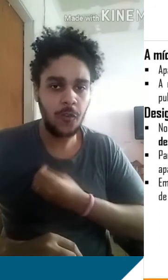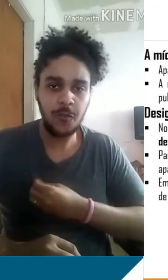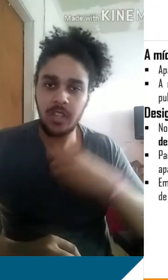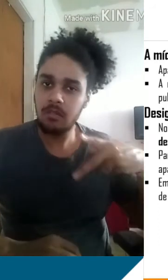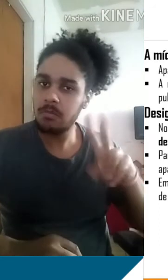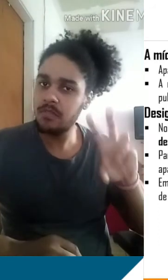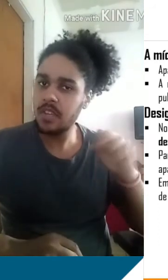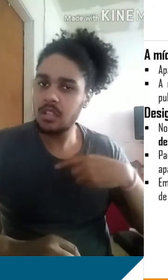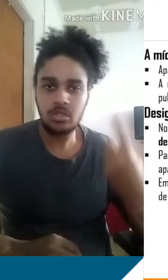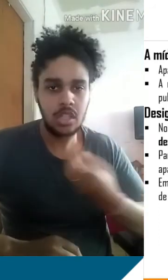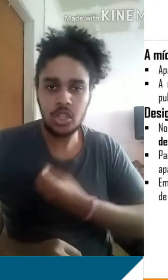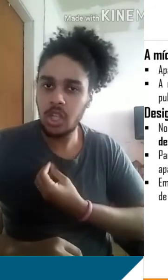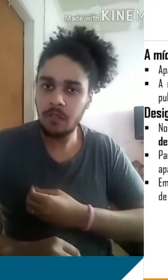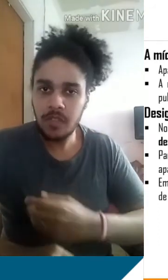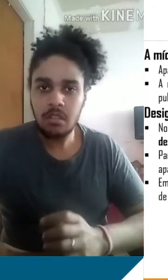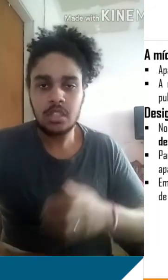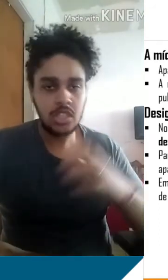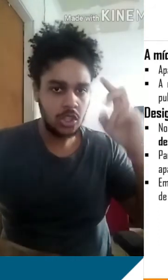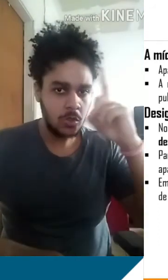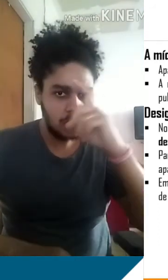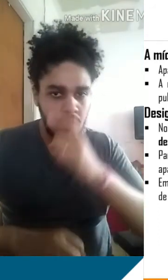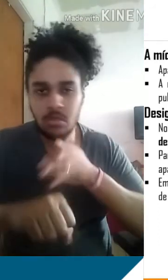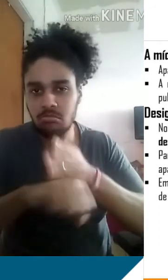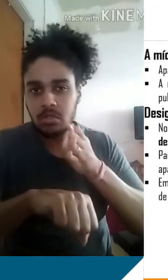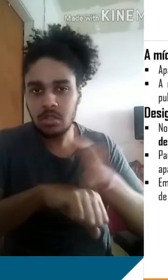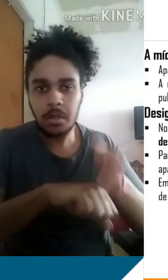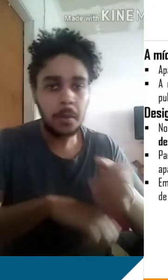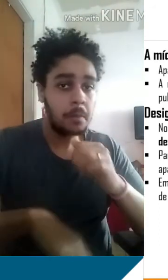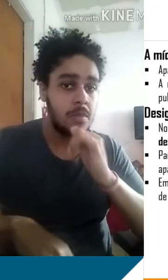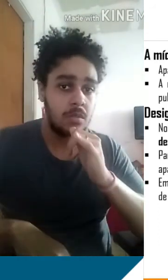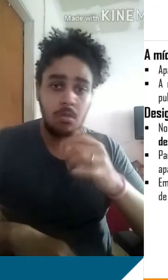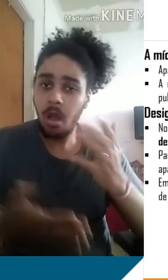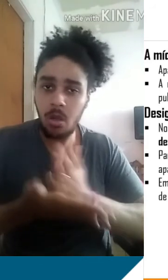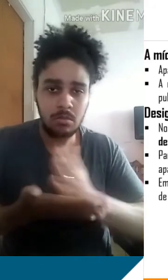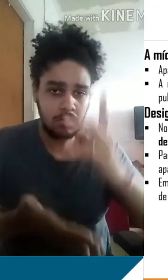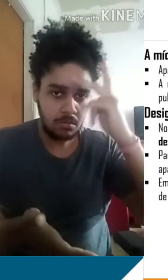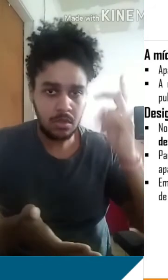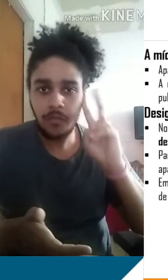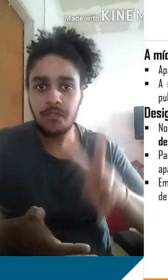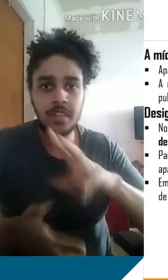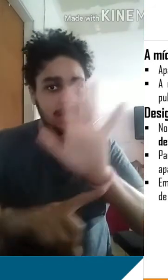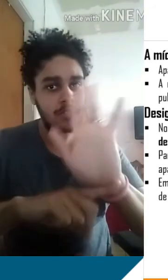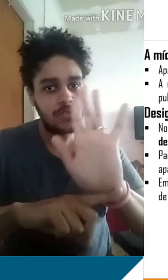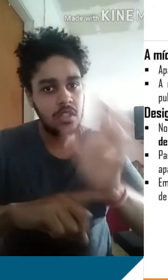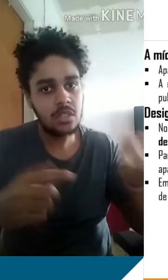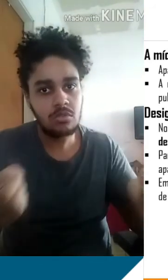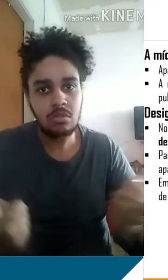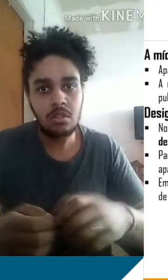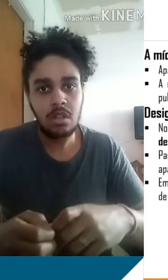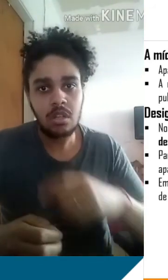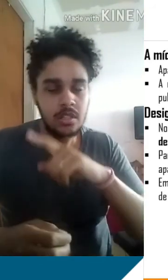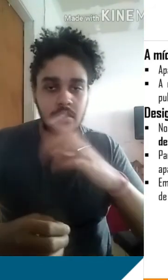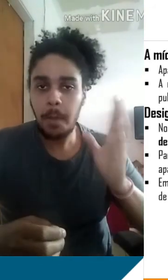exemplo. Né? Como essa globalização é perversa também nesse sentido. Porque alguns grupos não têm memória no celular, não têm